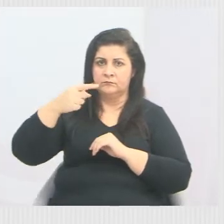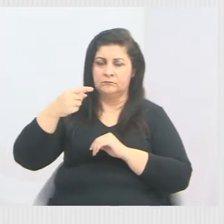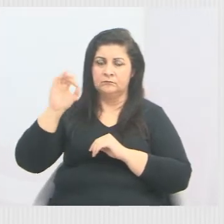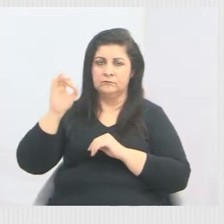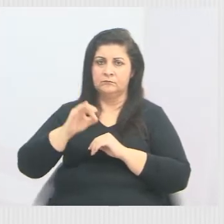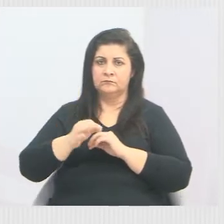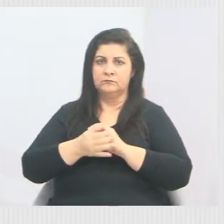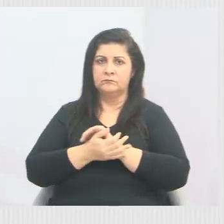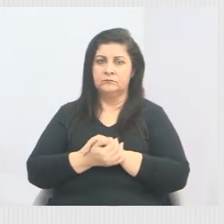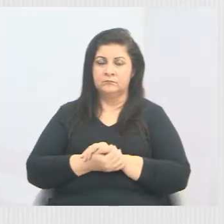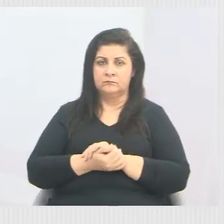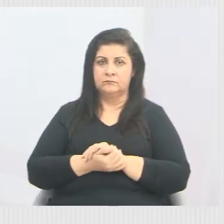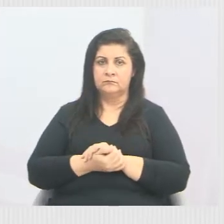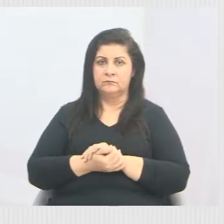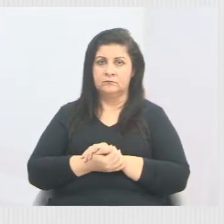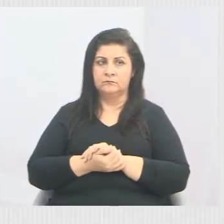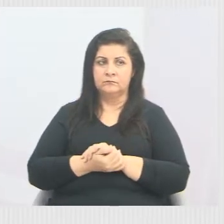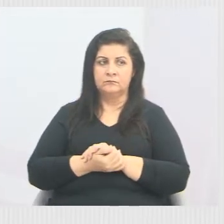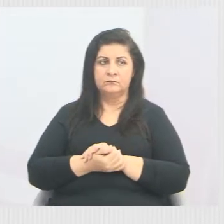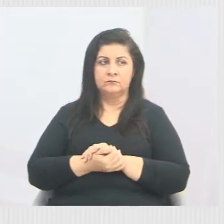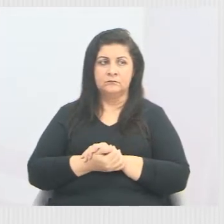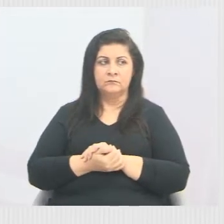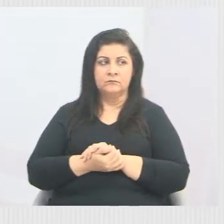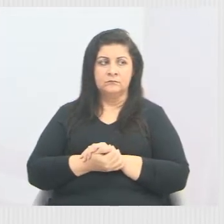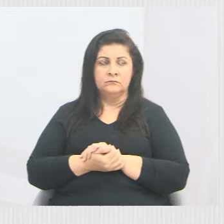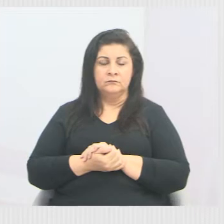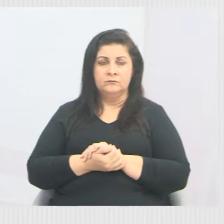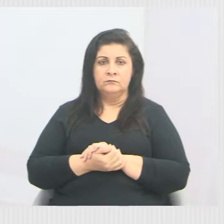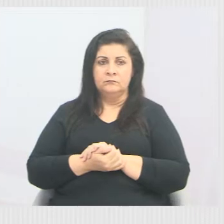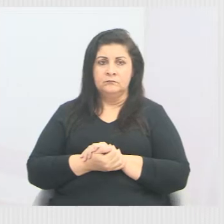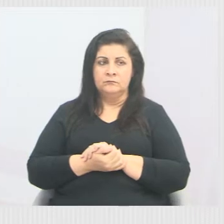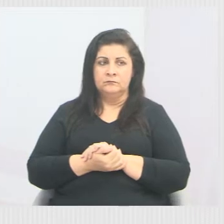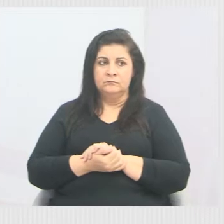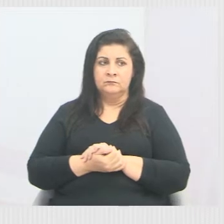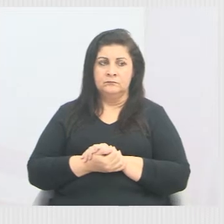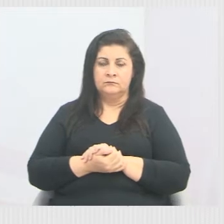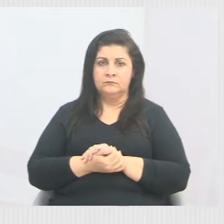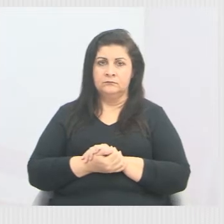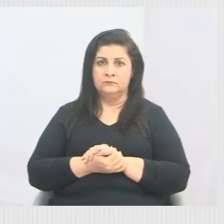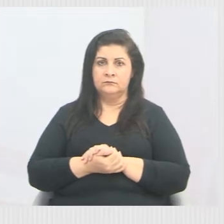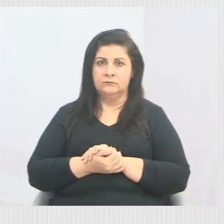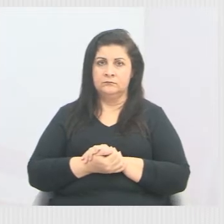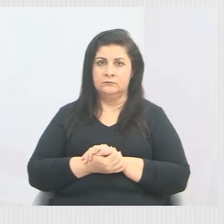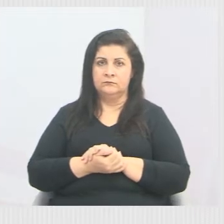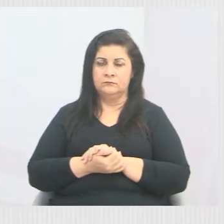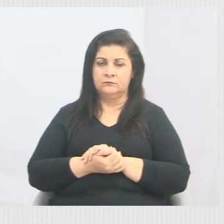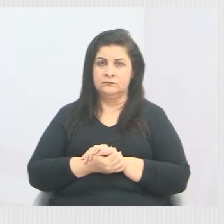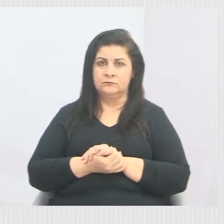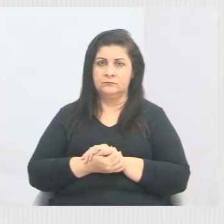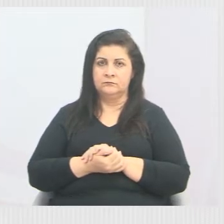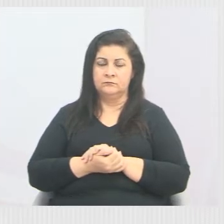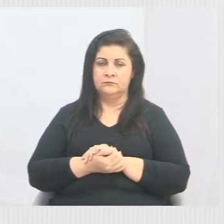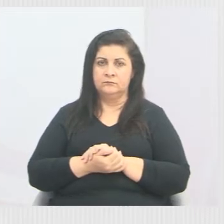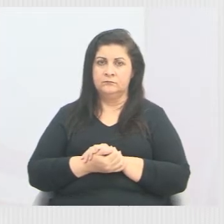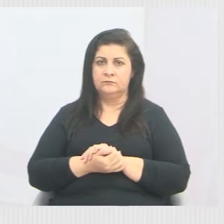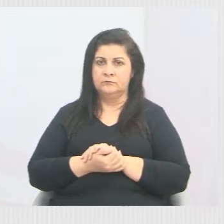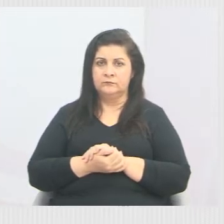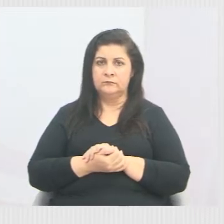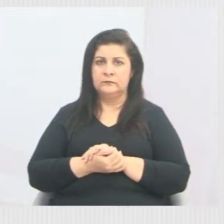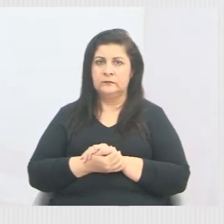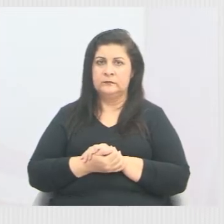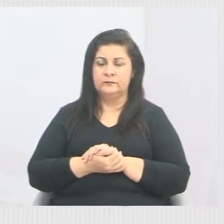27,91%. Aqui temos como exemplo a concessão ambiental, né, que é um dos fornecedores que estão dentro